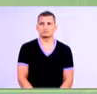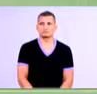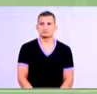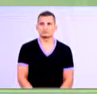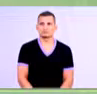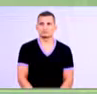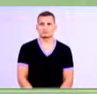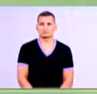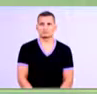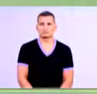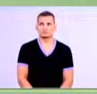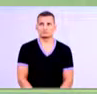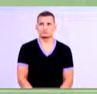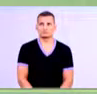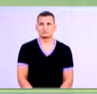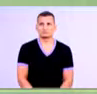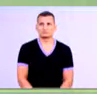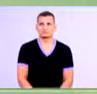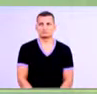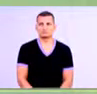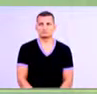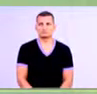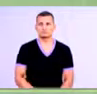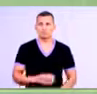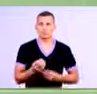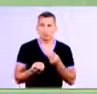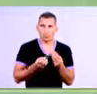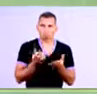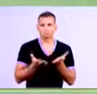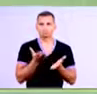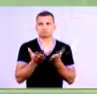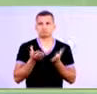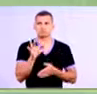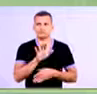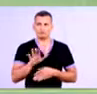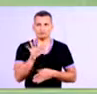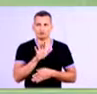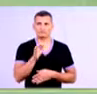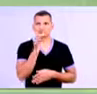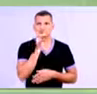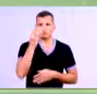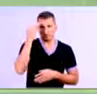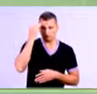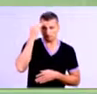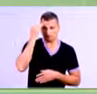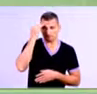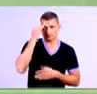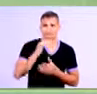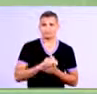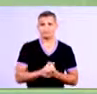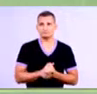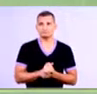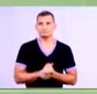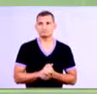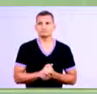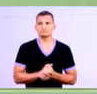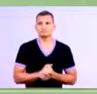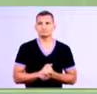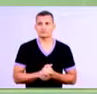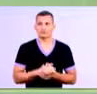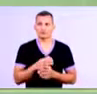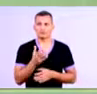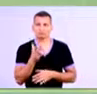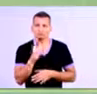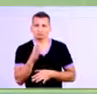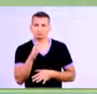Bom, essas questões de tratar a interface com modelos mentais trata mais ou menos dessa situação